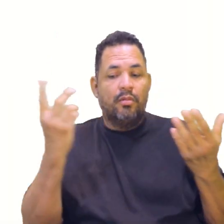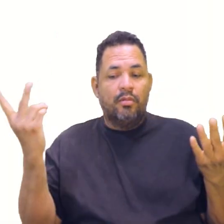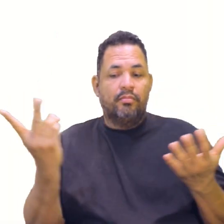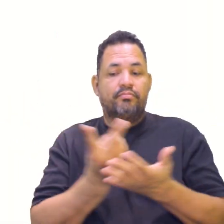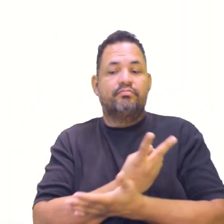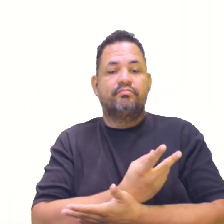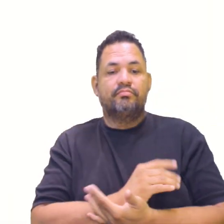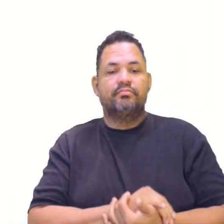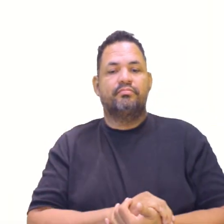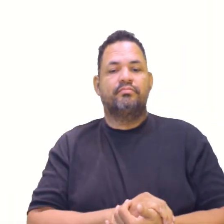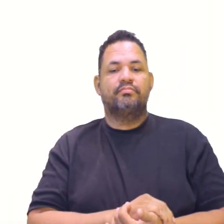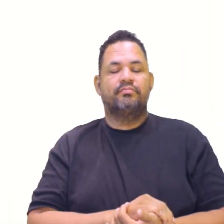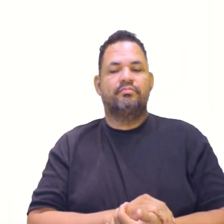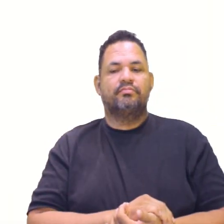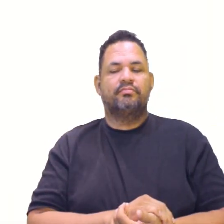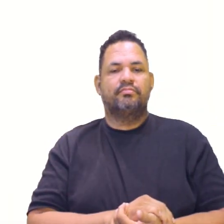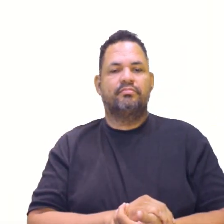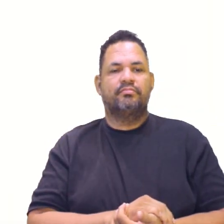lá.